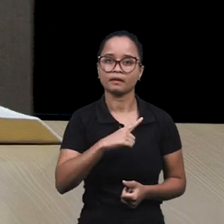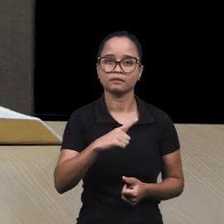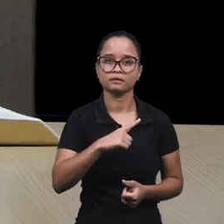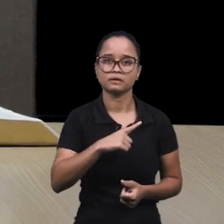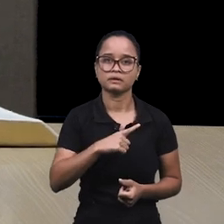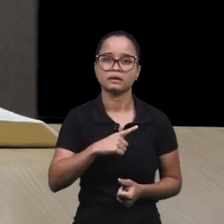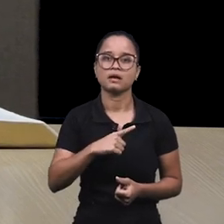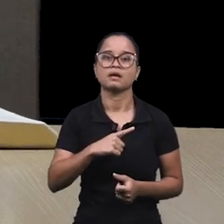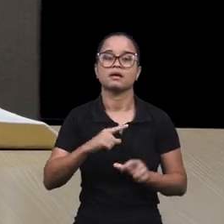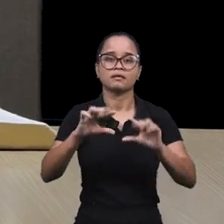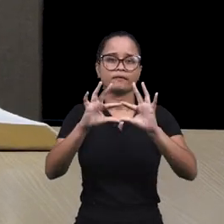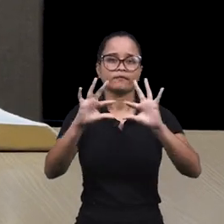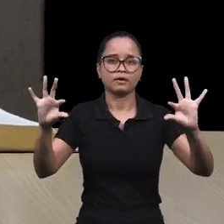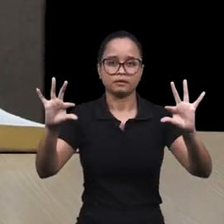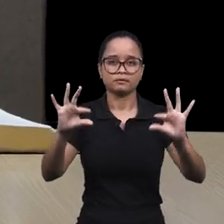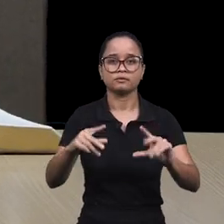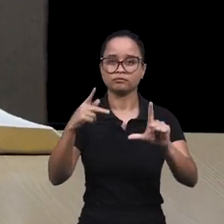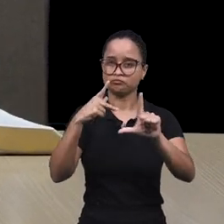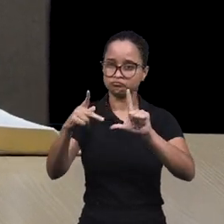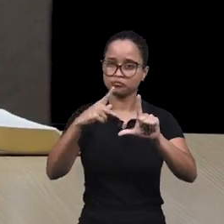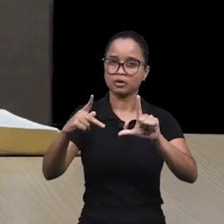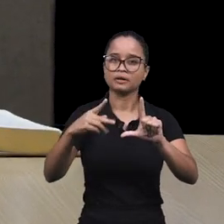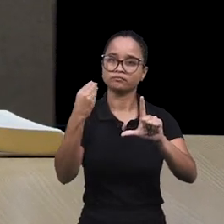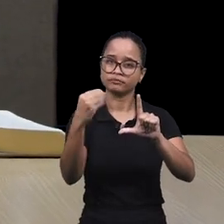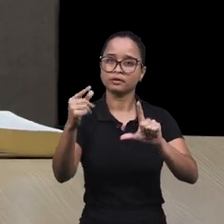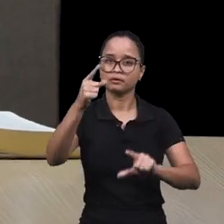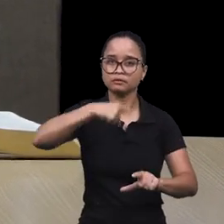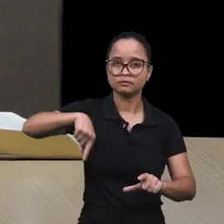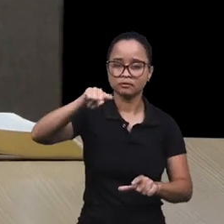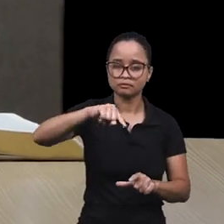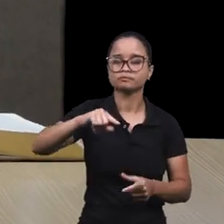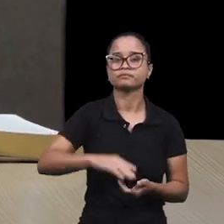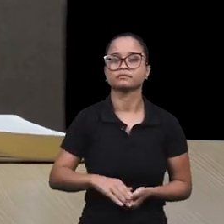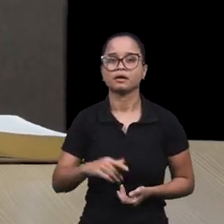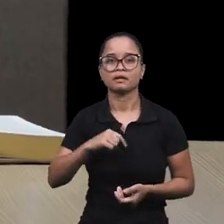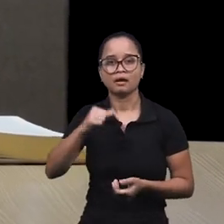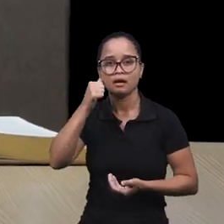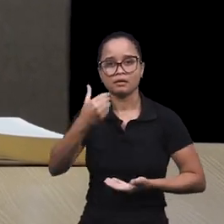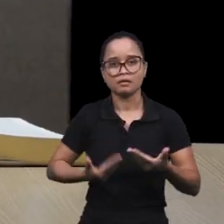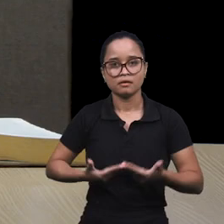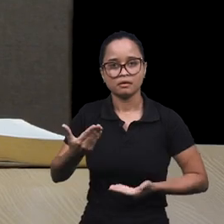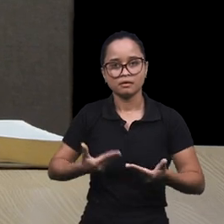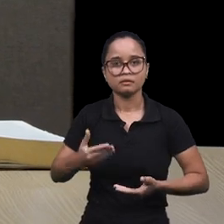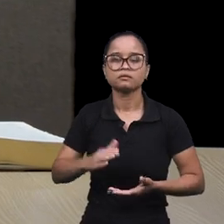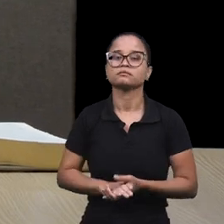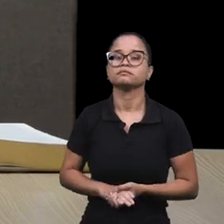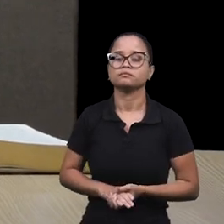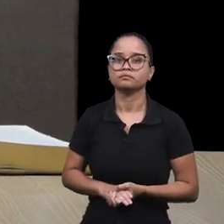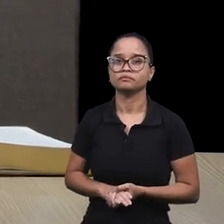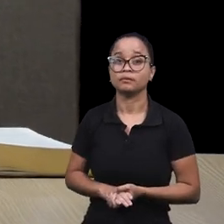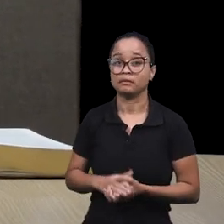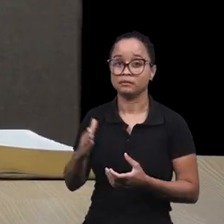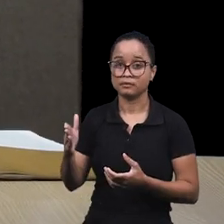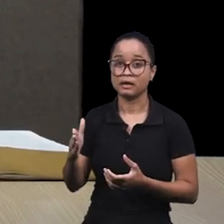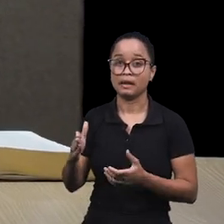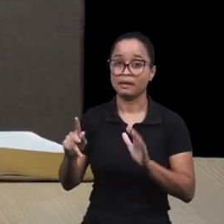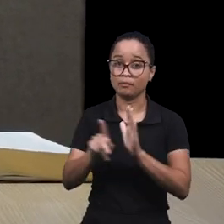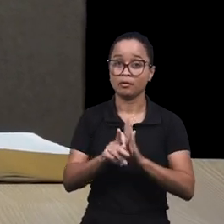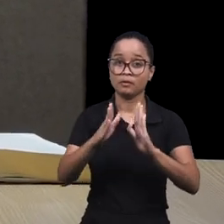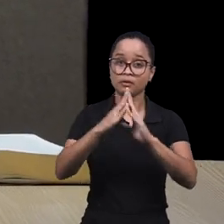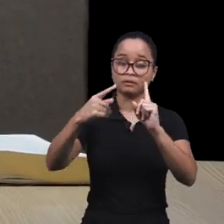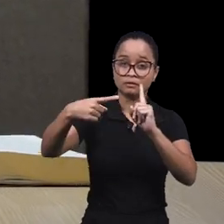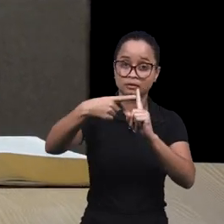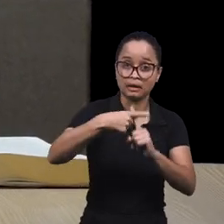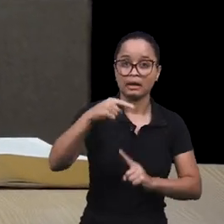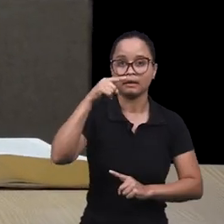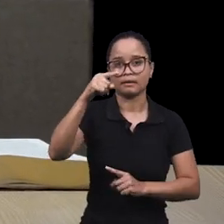escrita e postada no nosso portal foi a nossa irmã Joo-hee Kim. A irmã Joo-hee Kim, ela pertence à